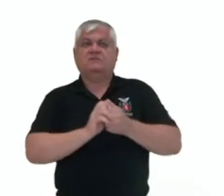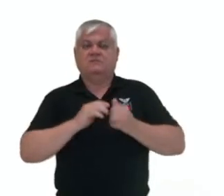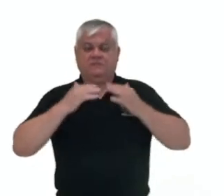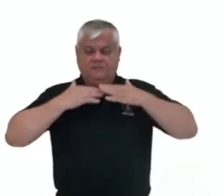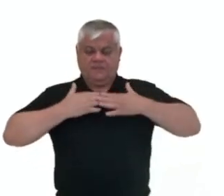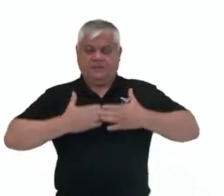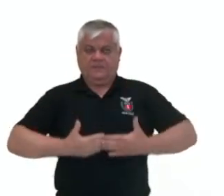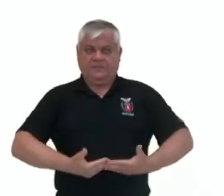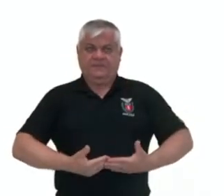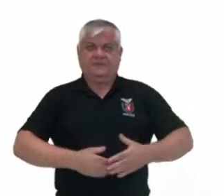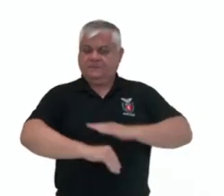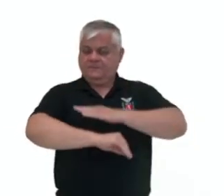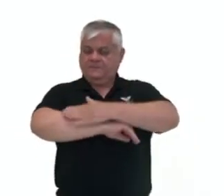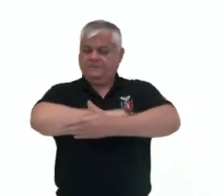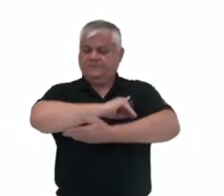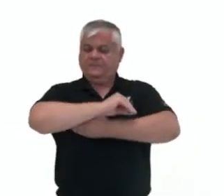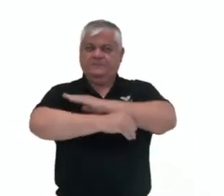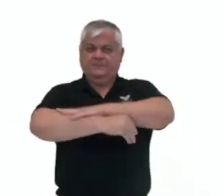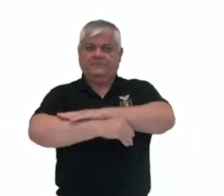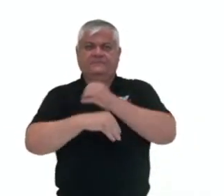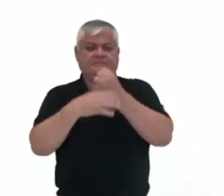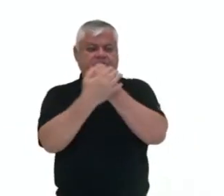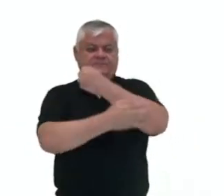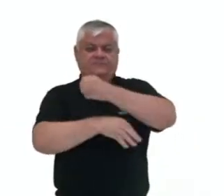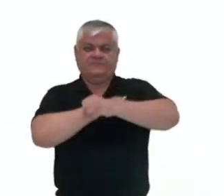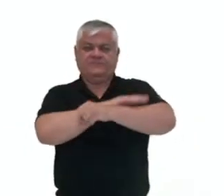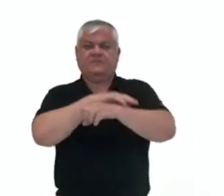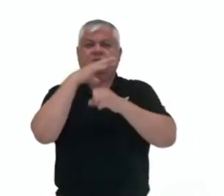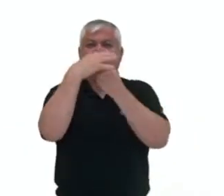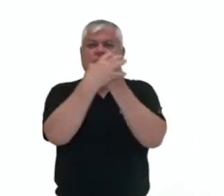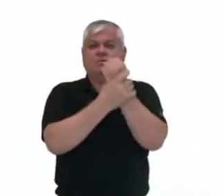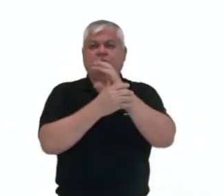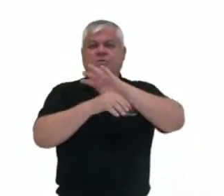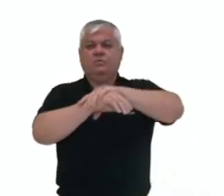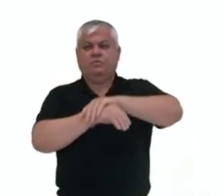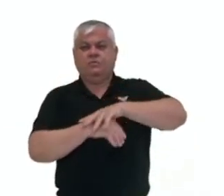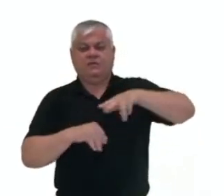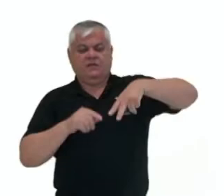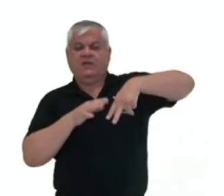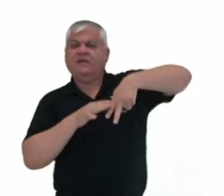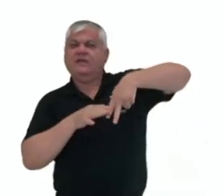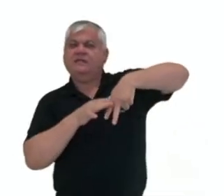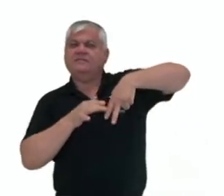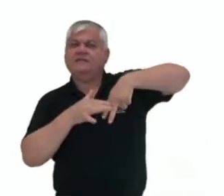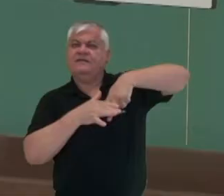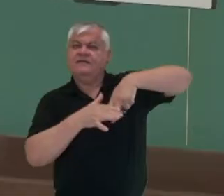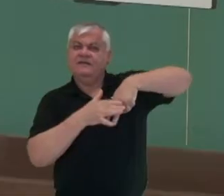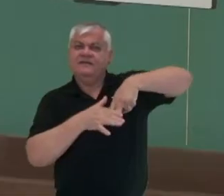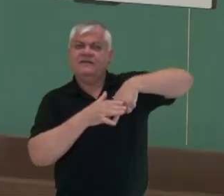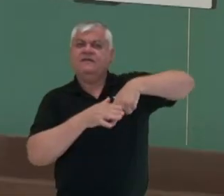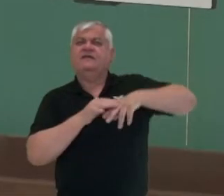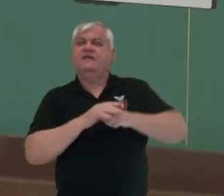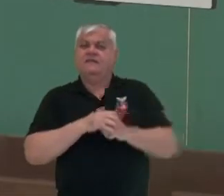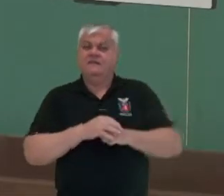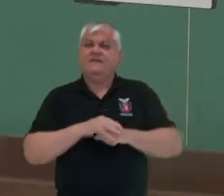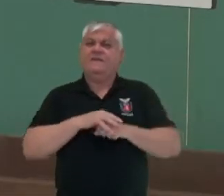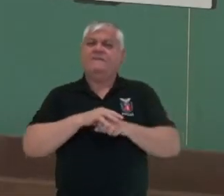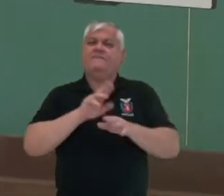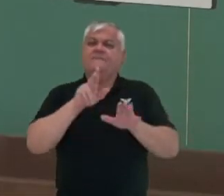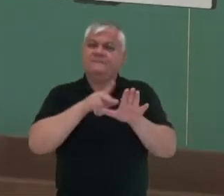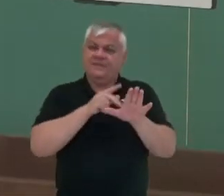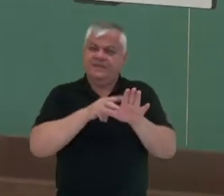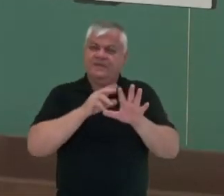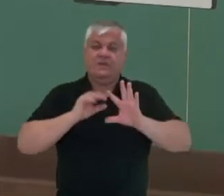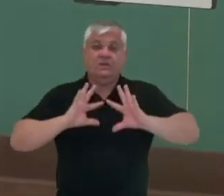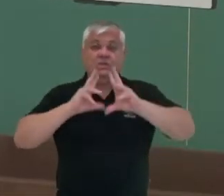tórax, o antebraço, luvas, caneleira, parapé e coquilha. Então, tudo isso para